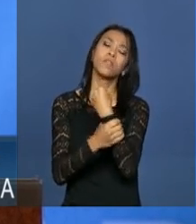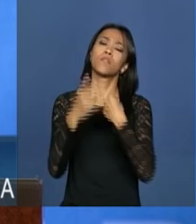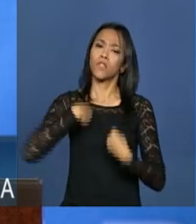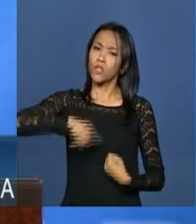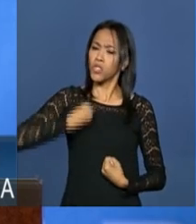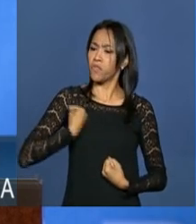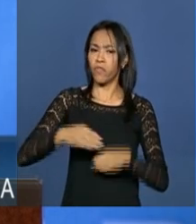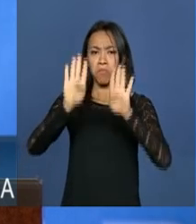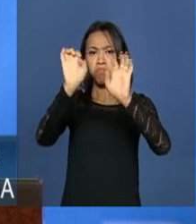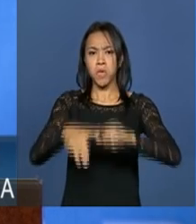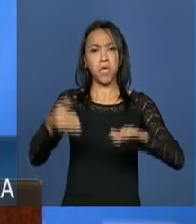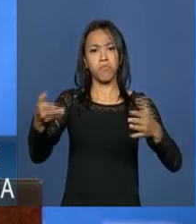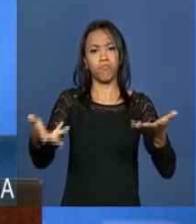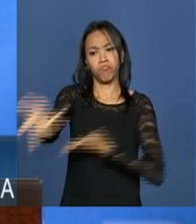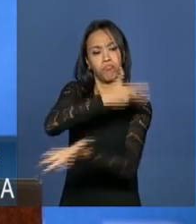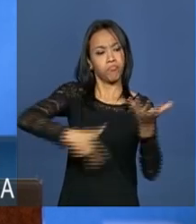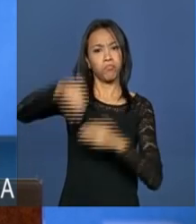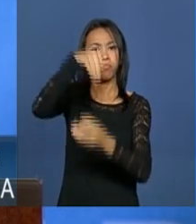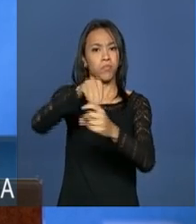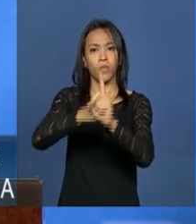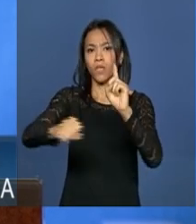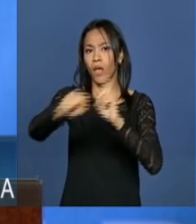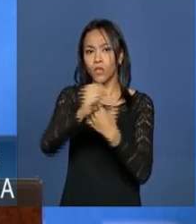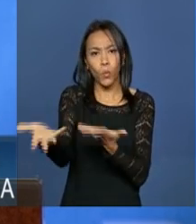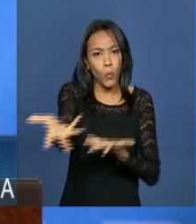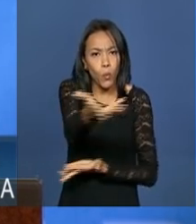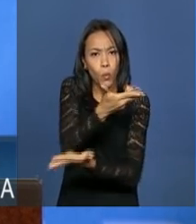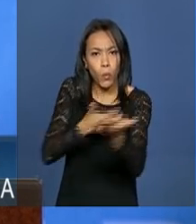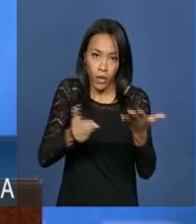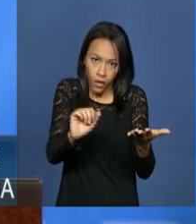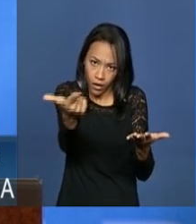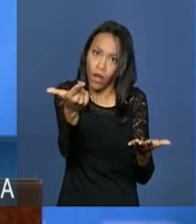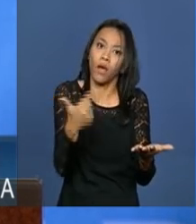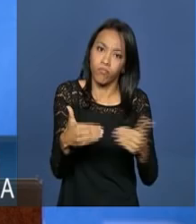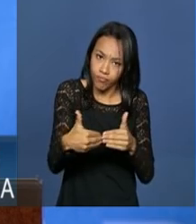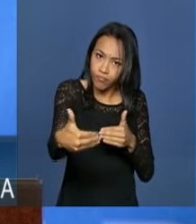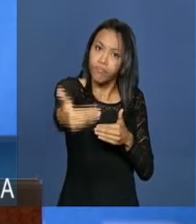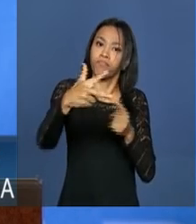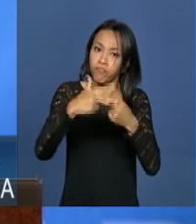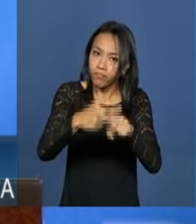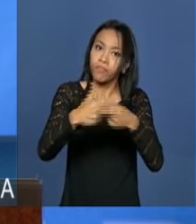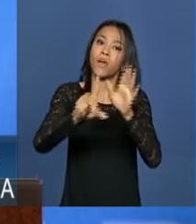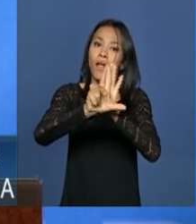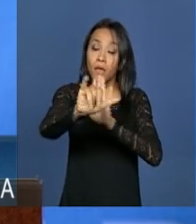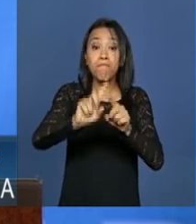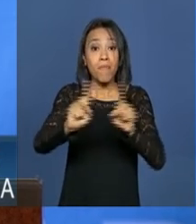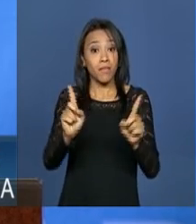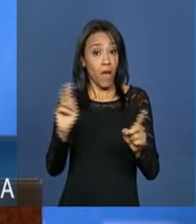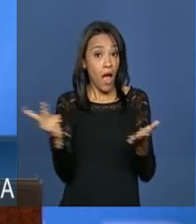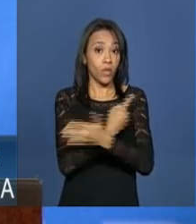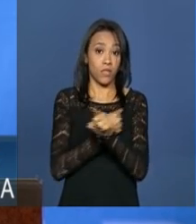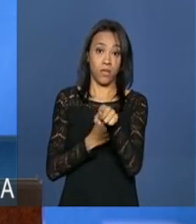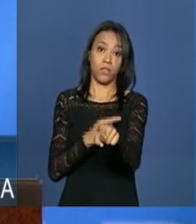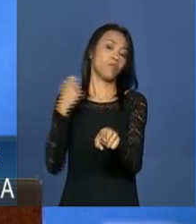conviver em sociedade. É óbvio que podemos mudar as leis, mas para isso temos